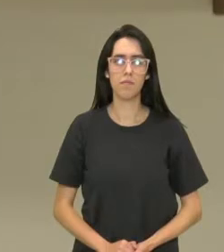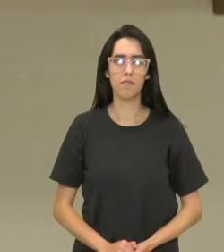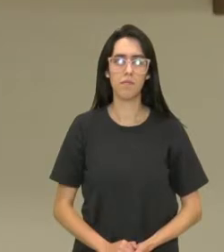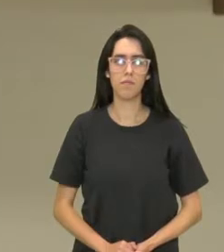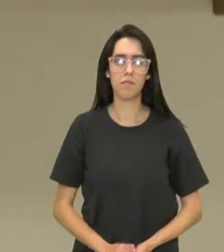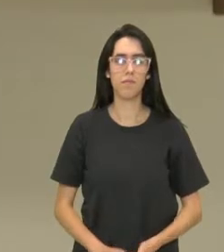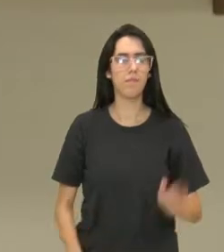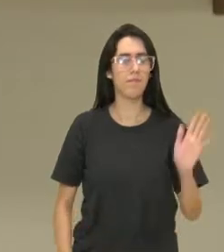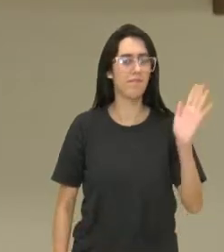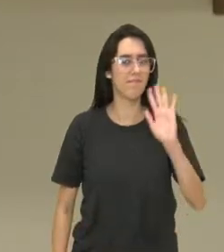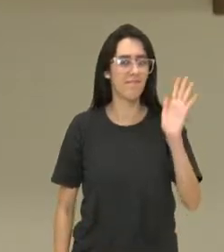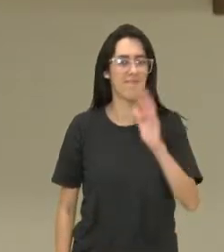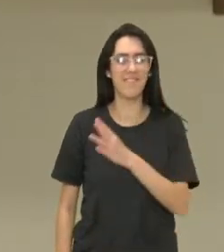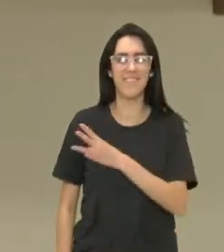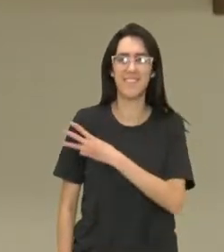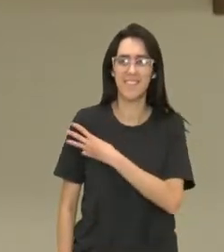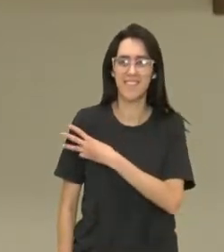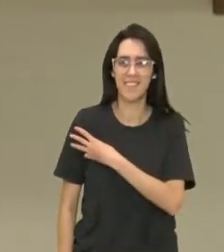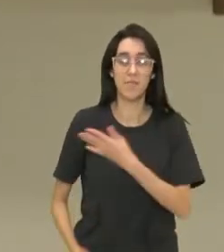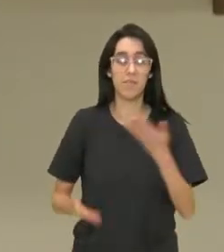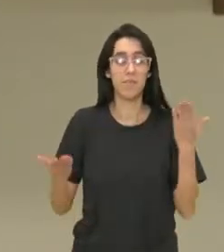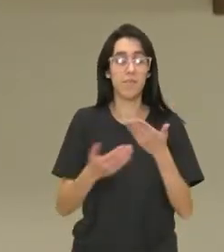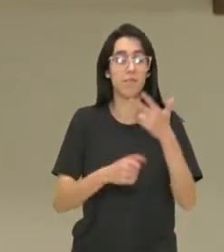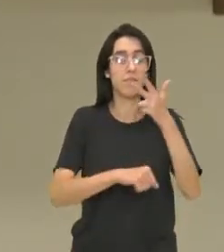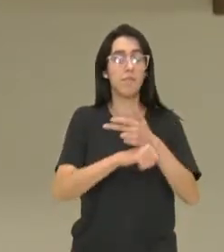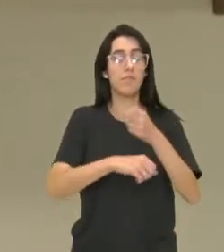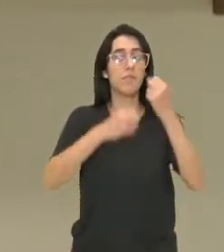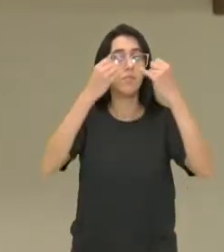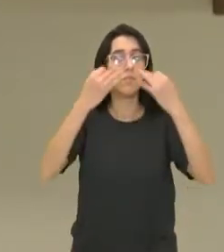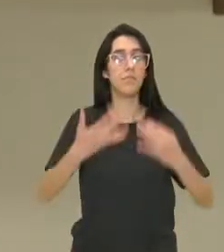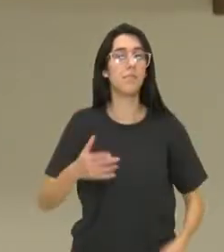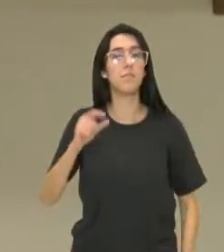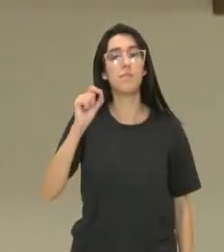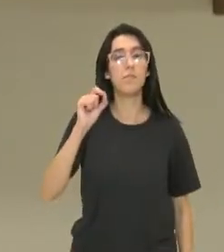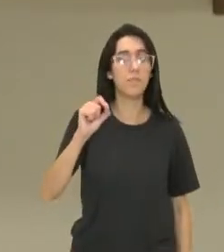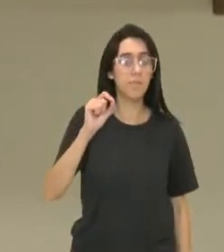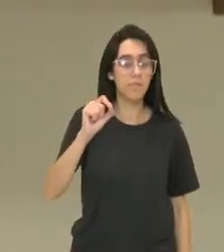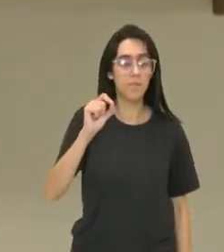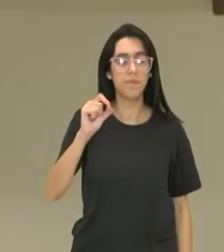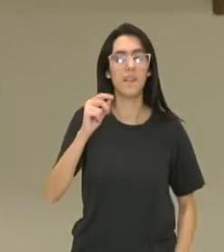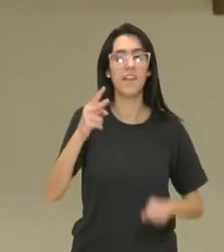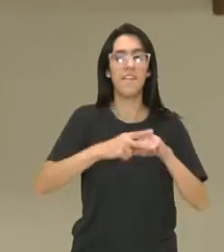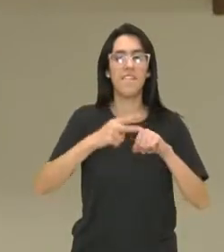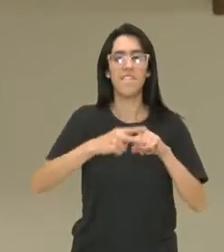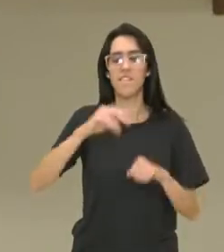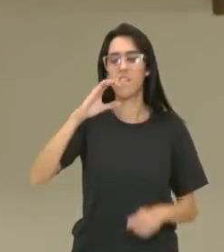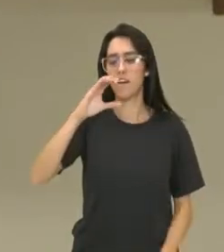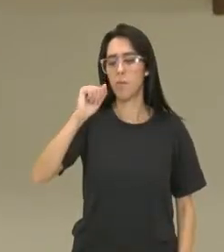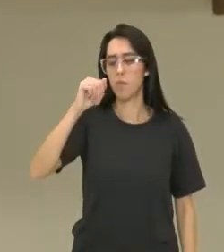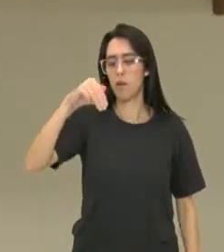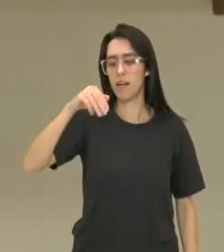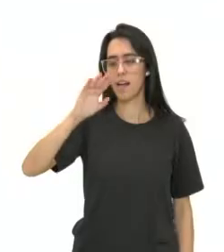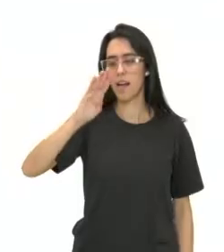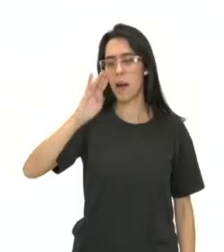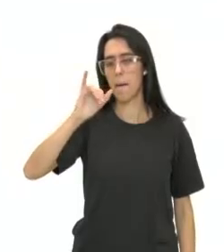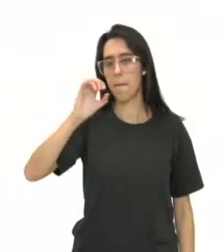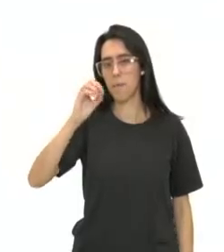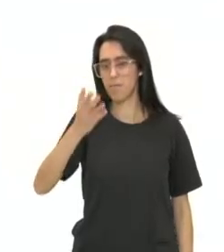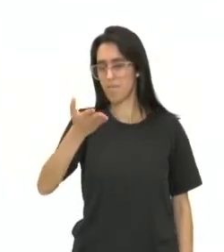Olá estudantes da 3ª série nesse vídeo vamos falar sobre verbos de câmbio vamos lá